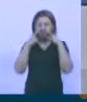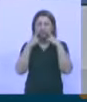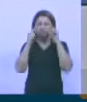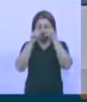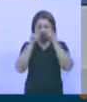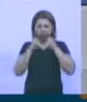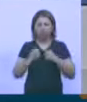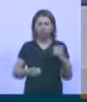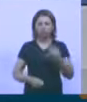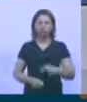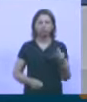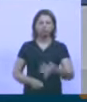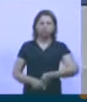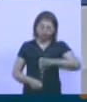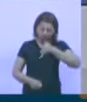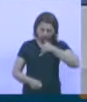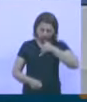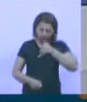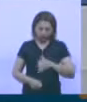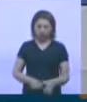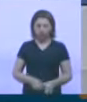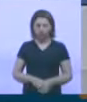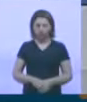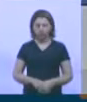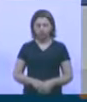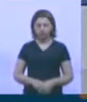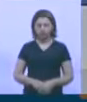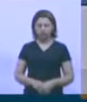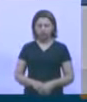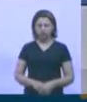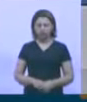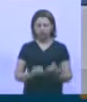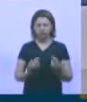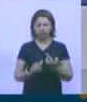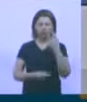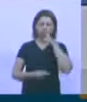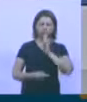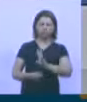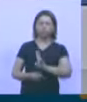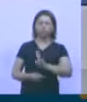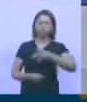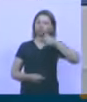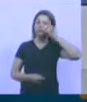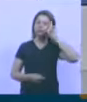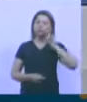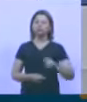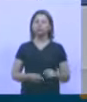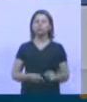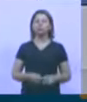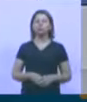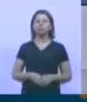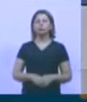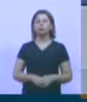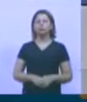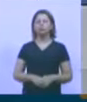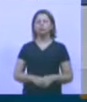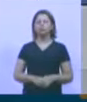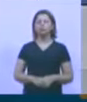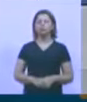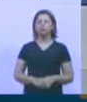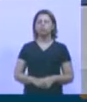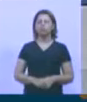tristeza. As I saw yesterday. Como eu vi aqui ontem. But what does the